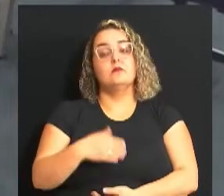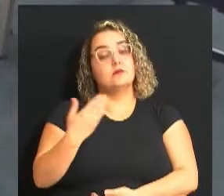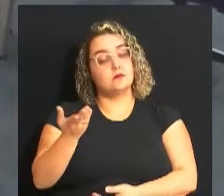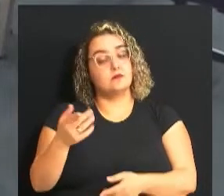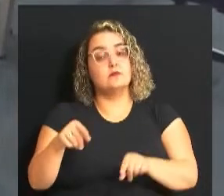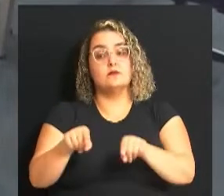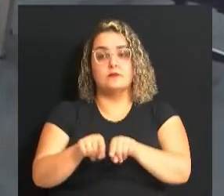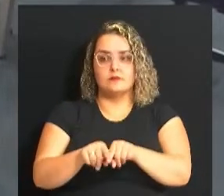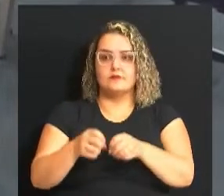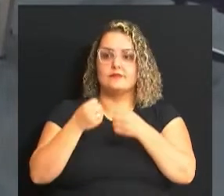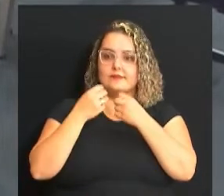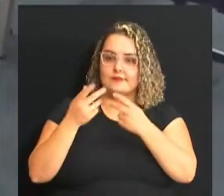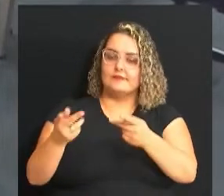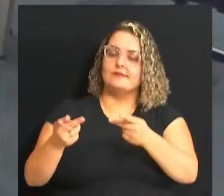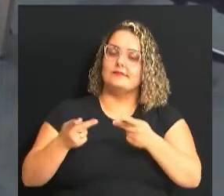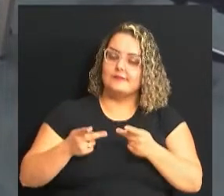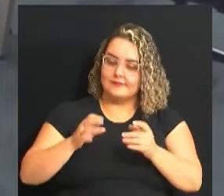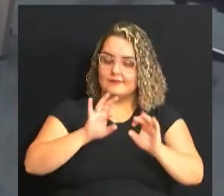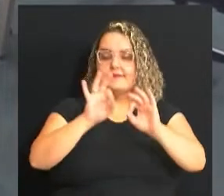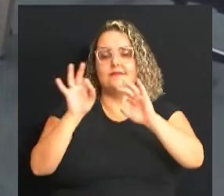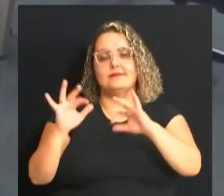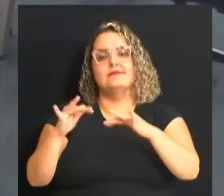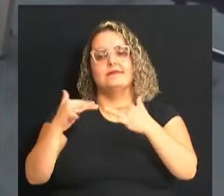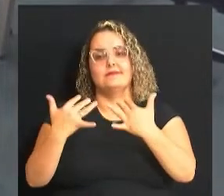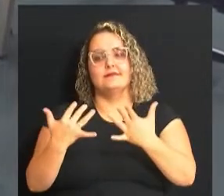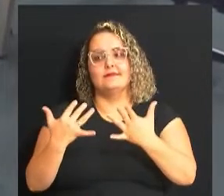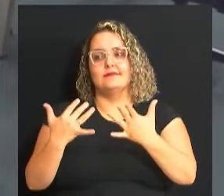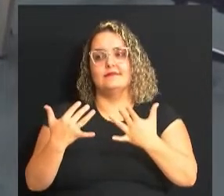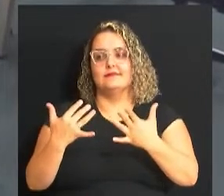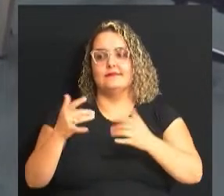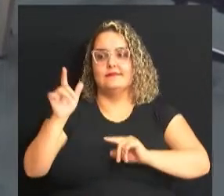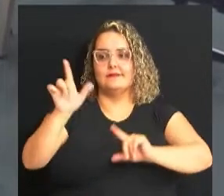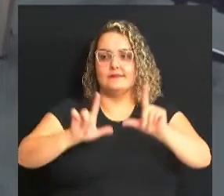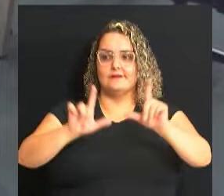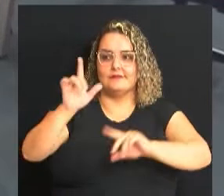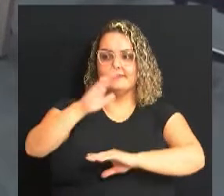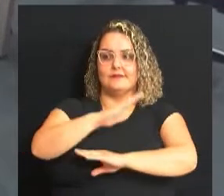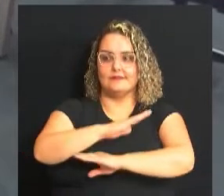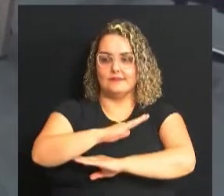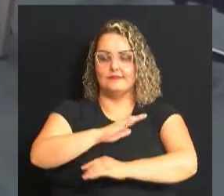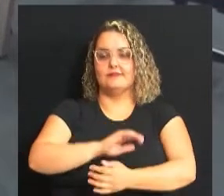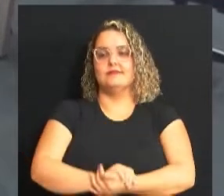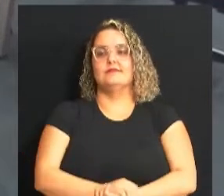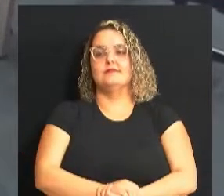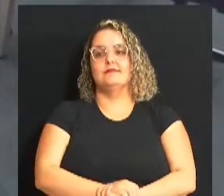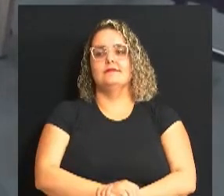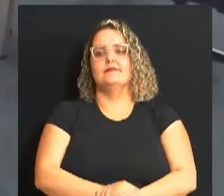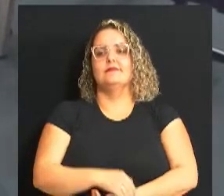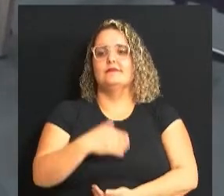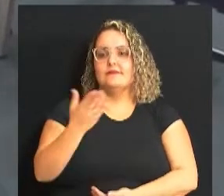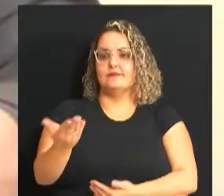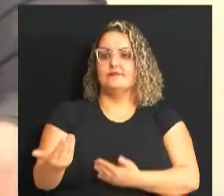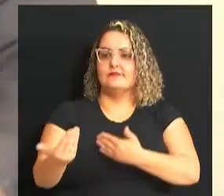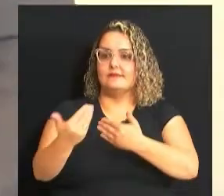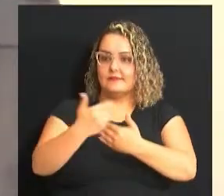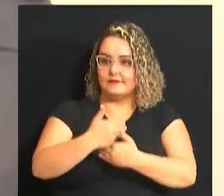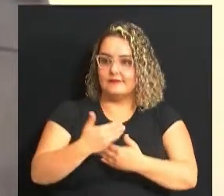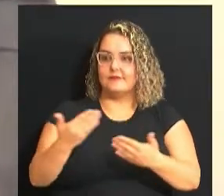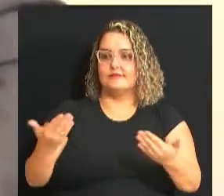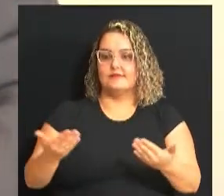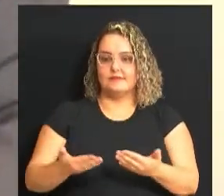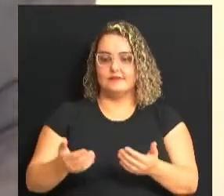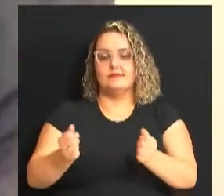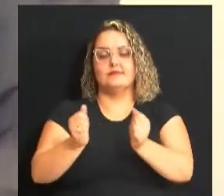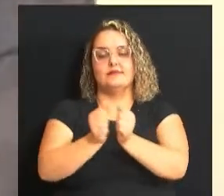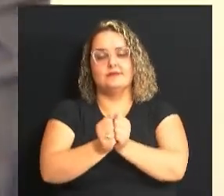seja muito bem-vindo, você que nos acompanha através da TV Câmara, você que participa conosco nesta manhã